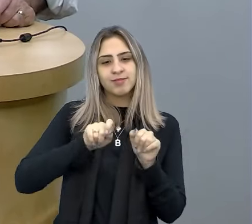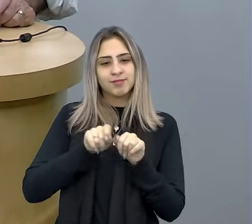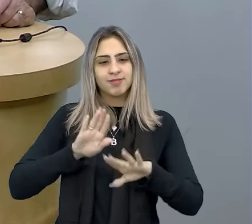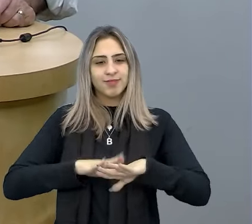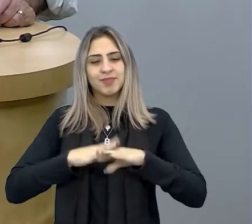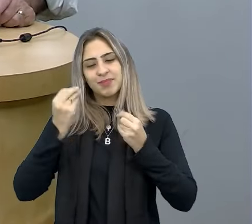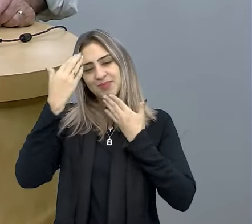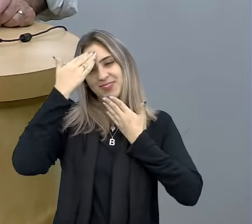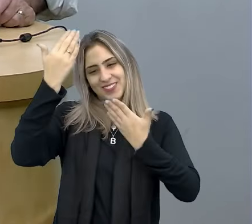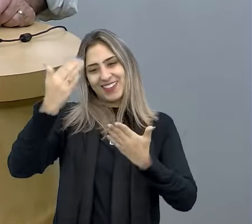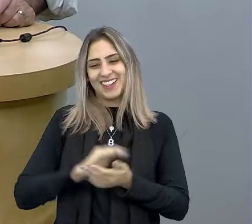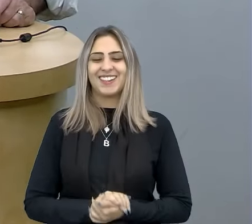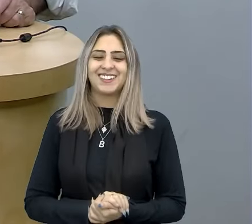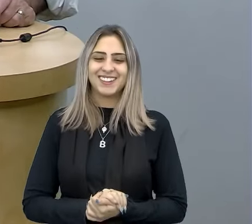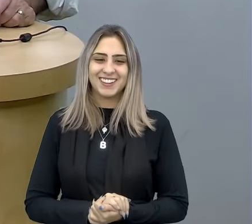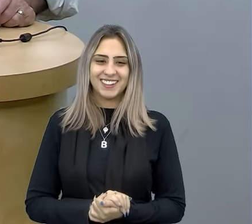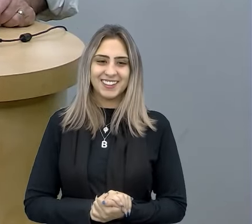realizam. Muito obrigado.